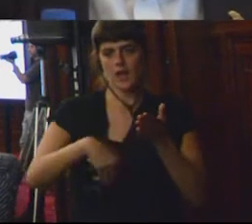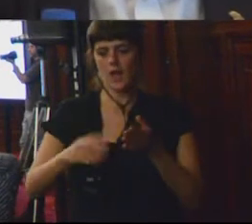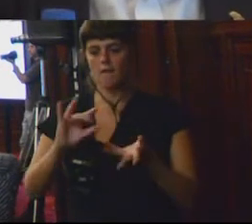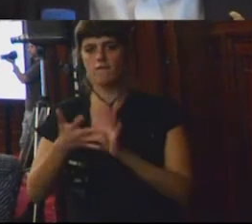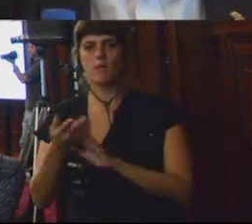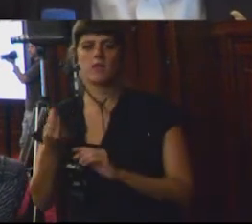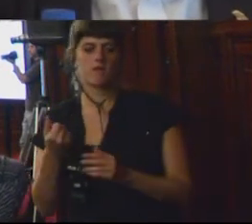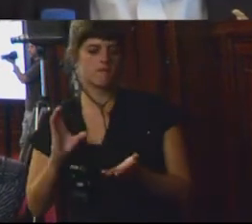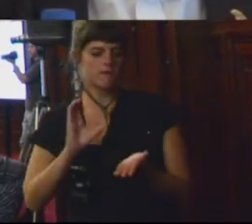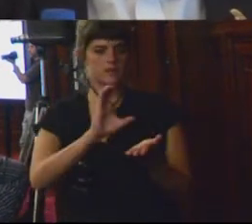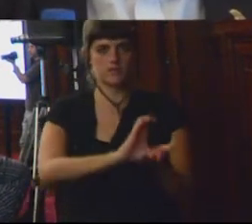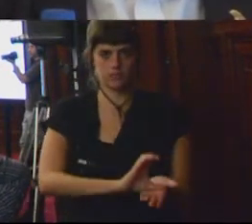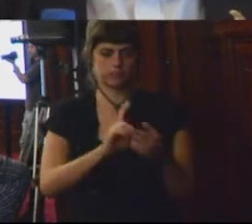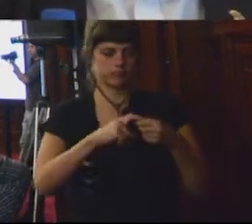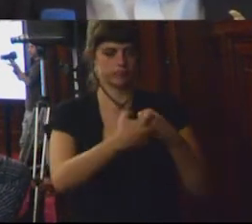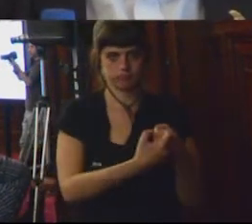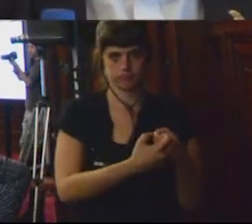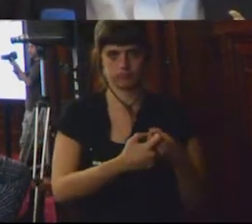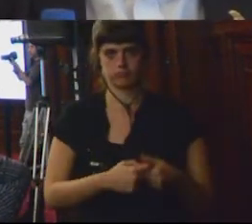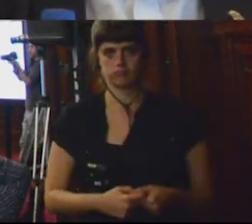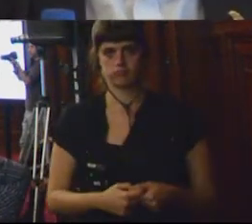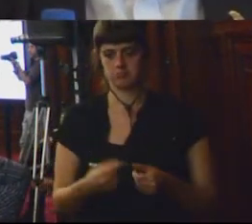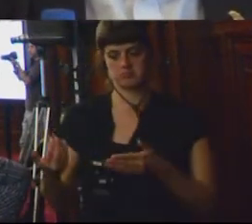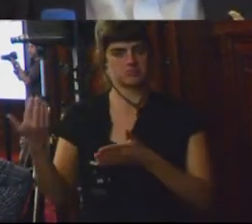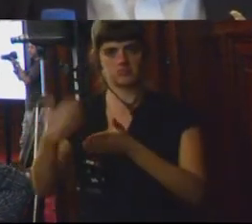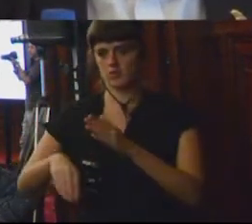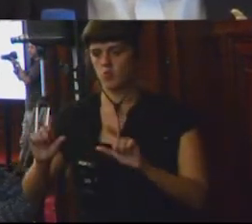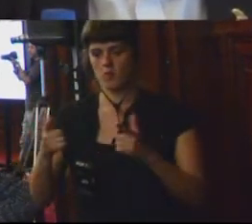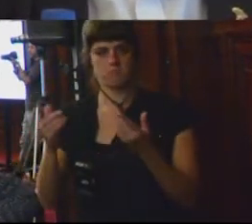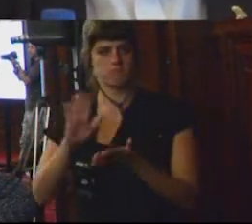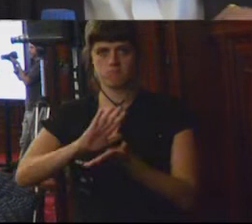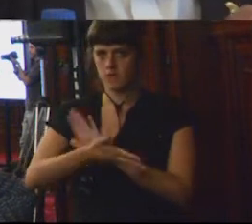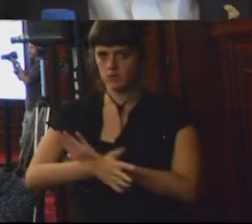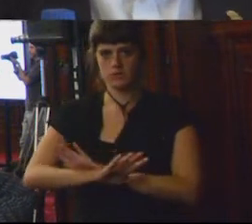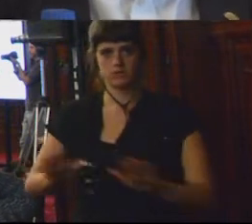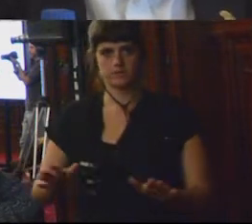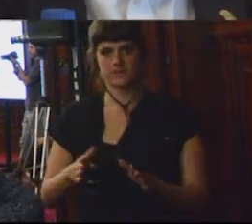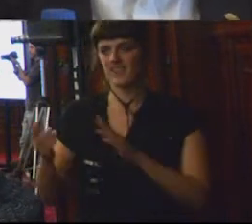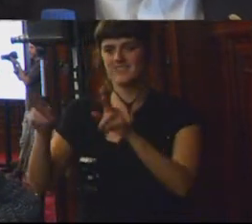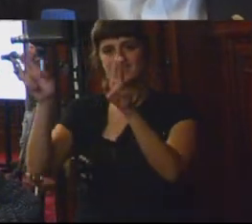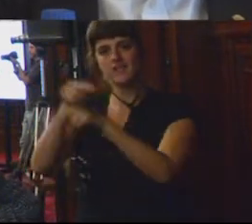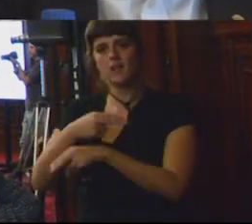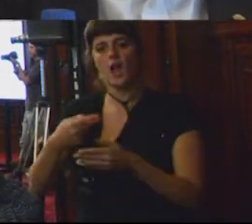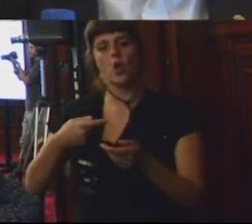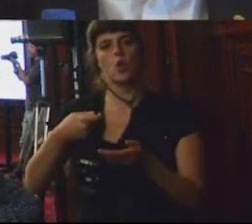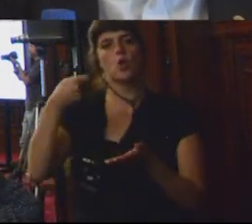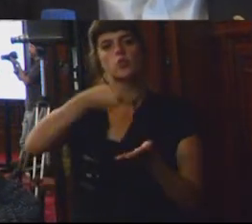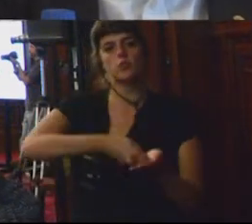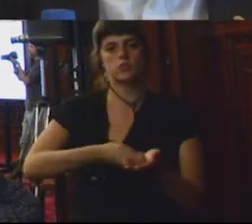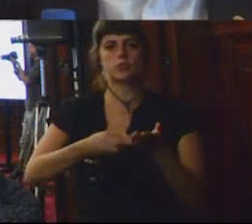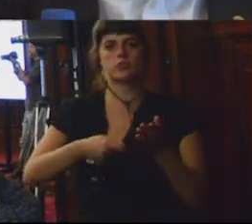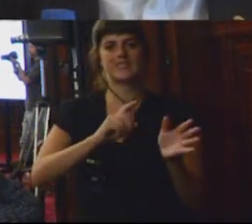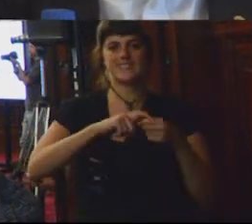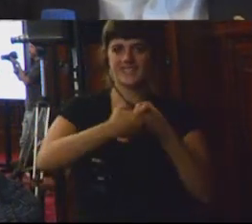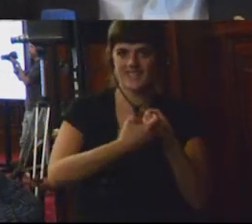um todo, ao extinguir a chamada contribuição sindical, que está assegurada, inclusive, no artigo 8º,